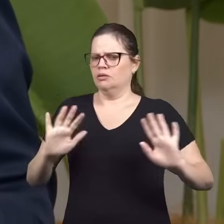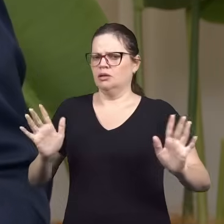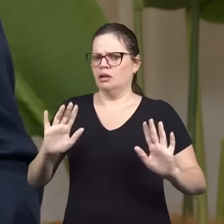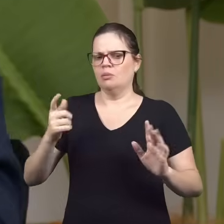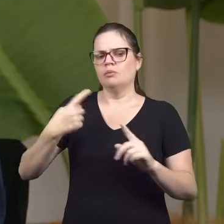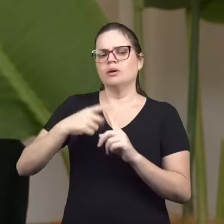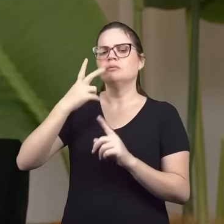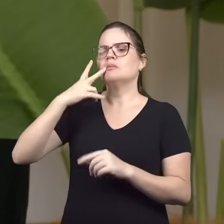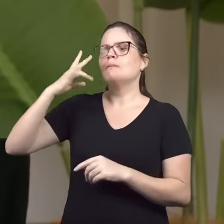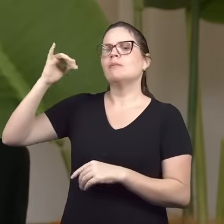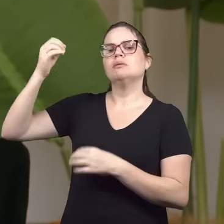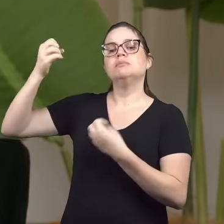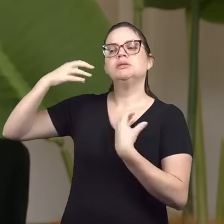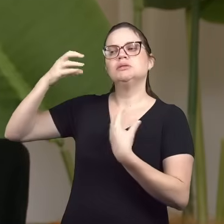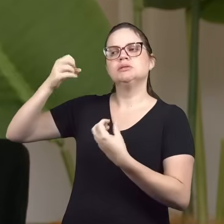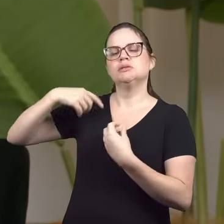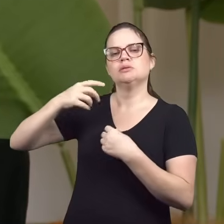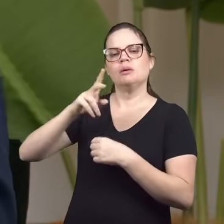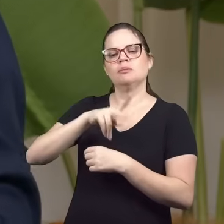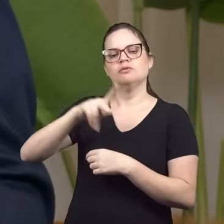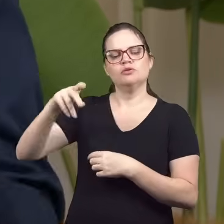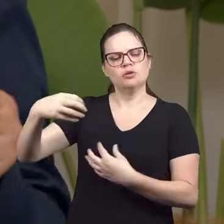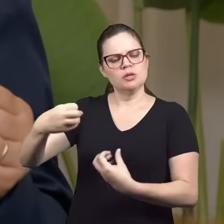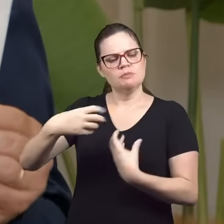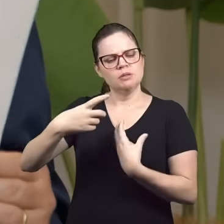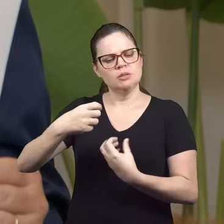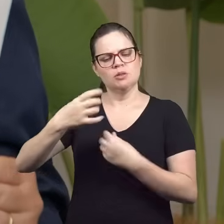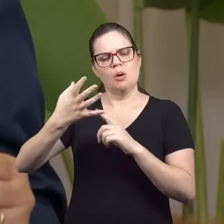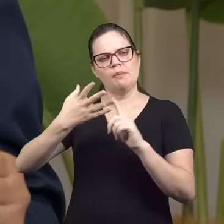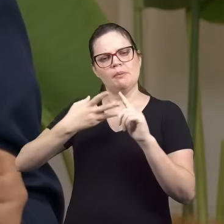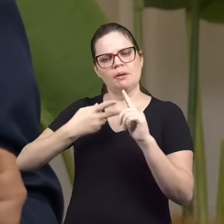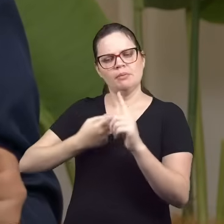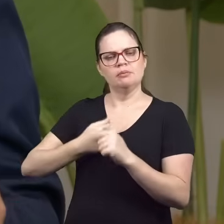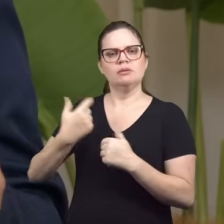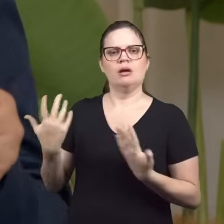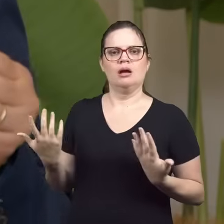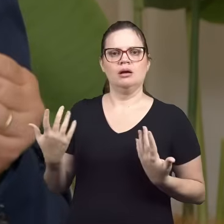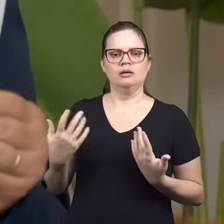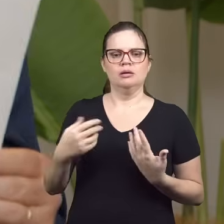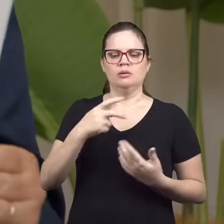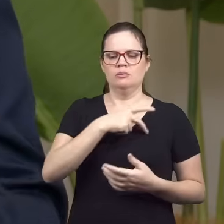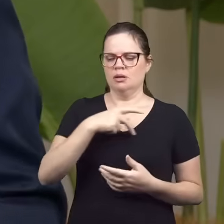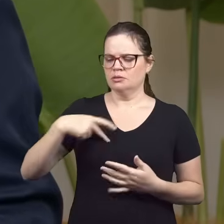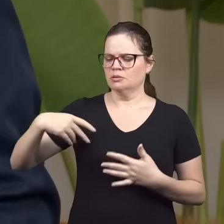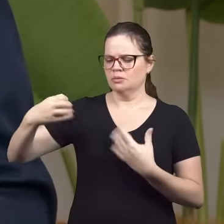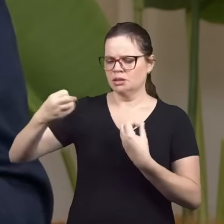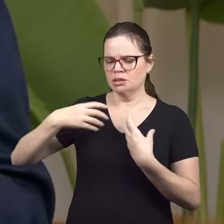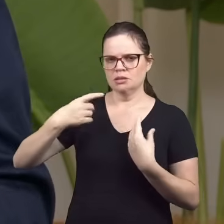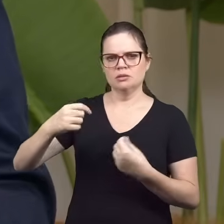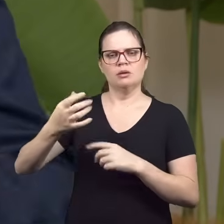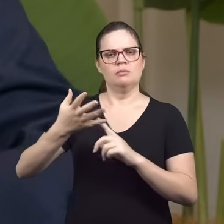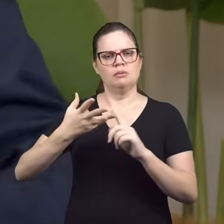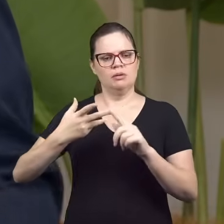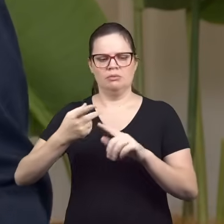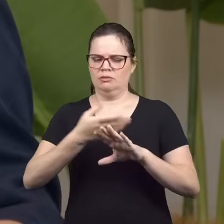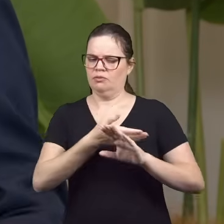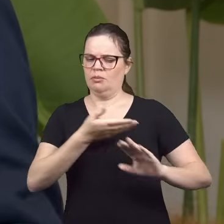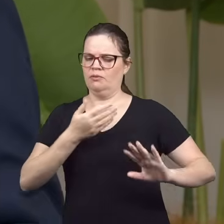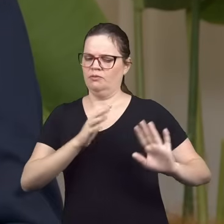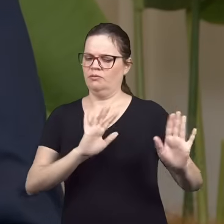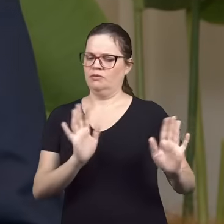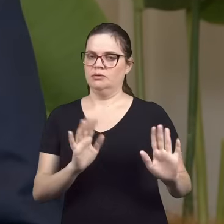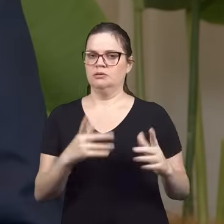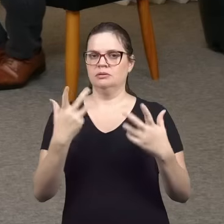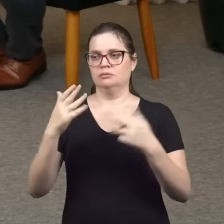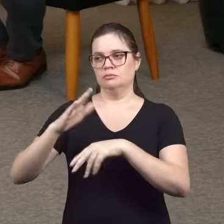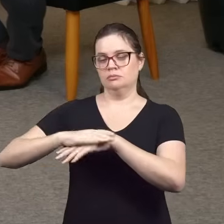pai, assim nos ensinou a professora da IBD, assim nos ensinou o pastor da igreja, assim nos ensinou o